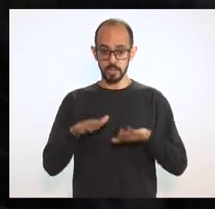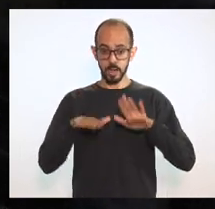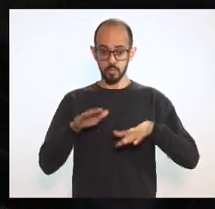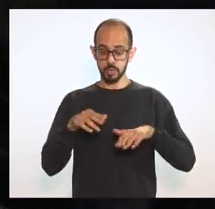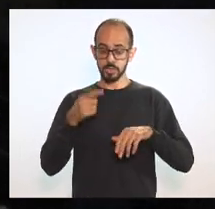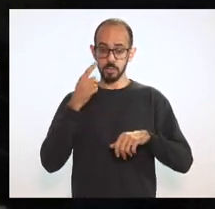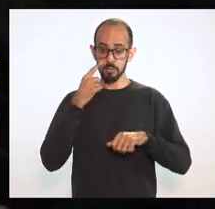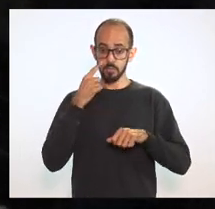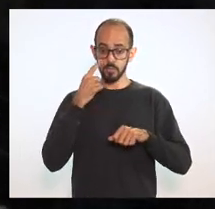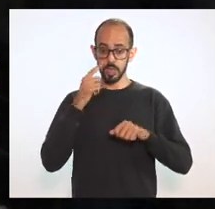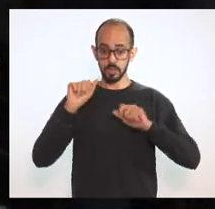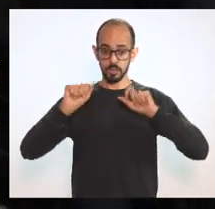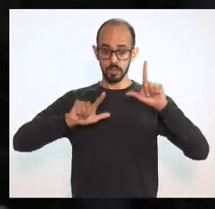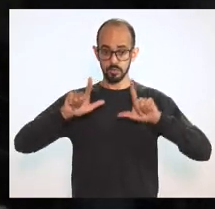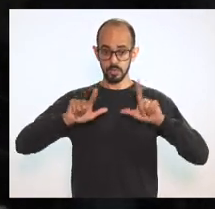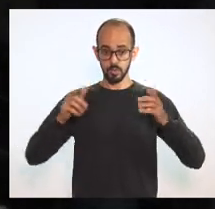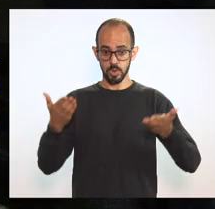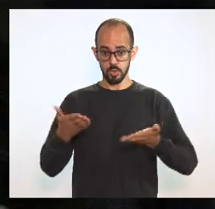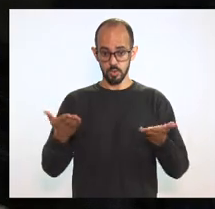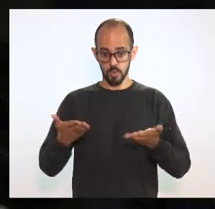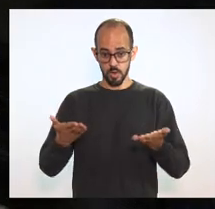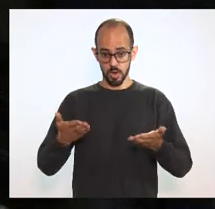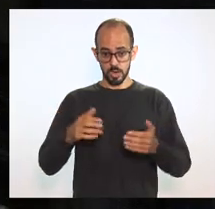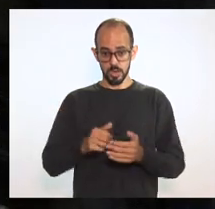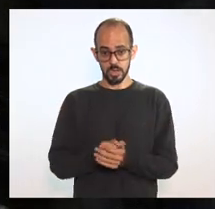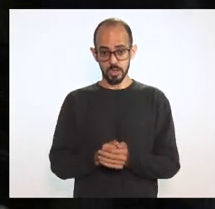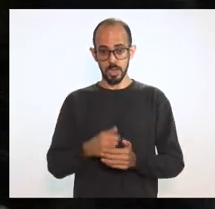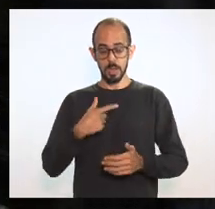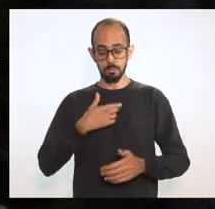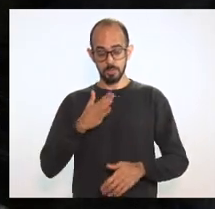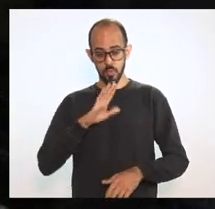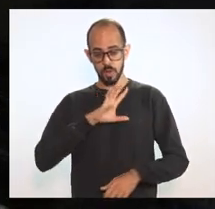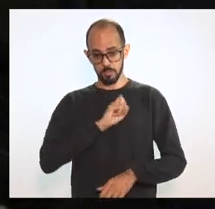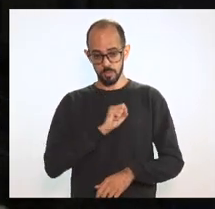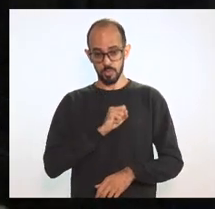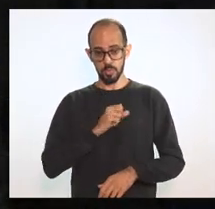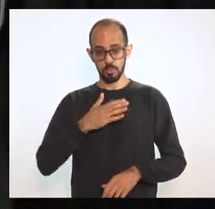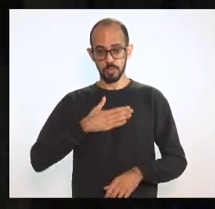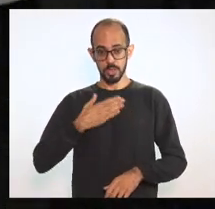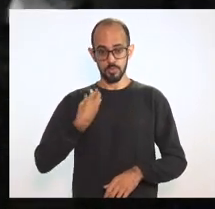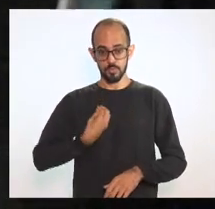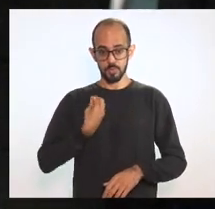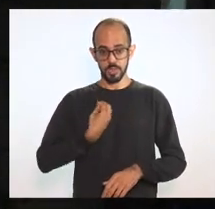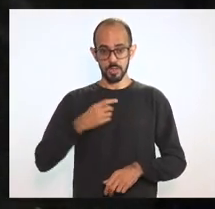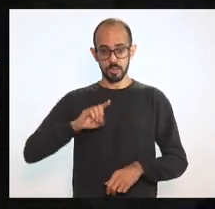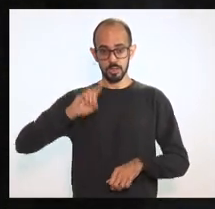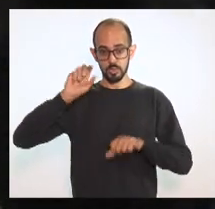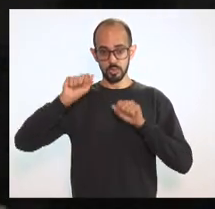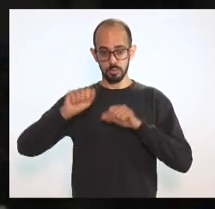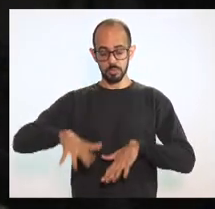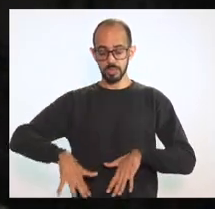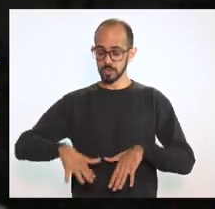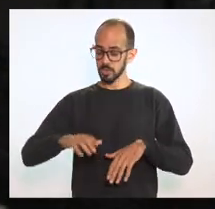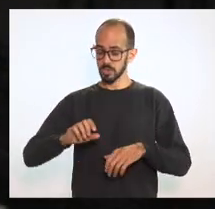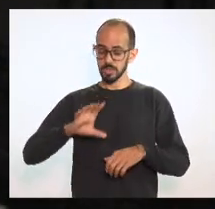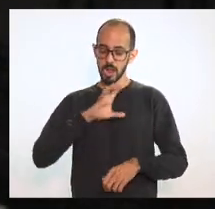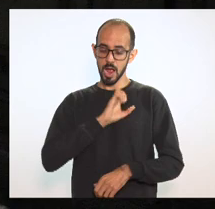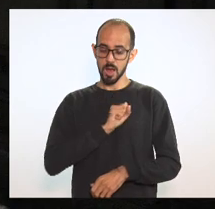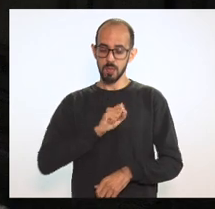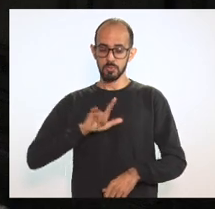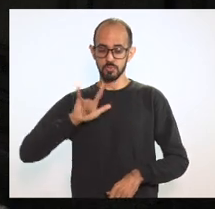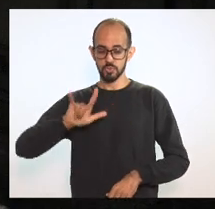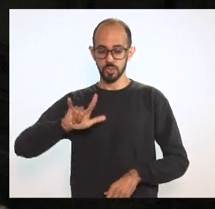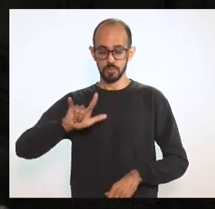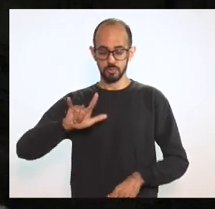minha mãe, Lúcia Helena Vieira Mendes, meu amor, minha vida, que Deus abençoe, mãe, parabéns, te amo.